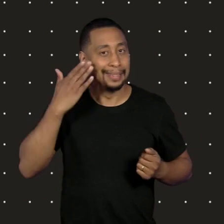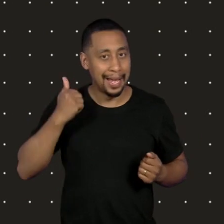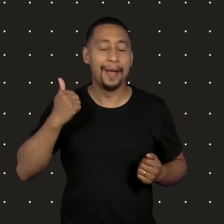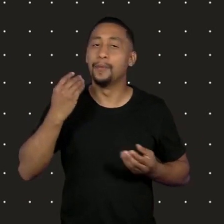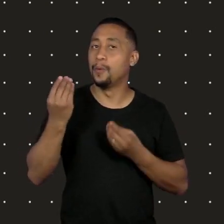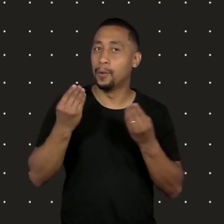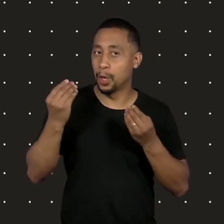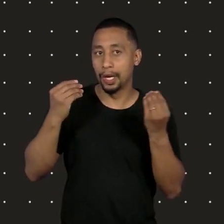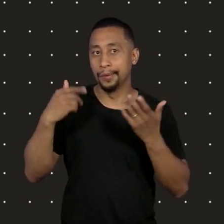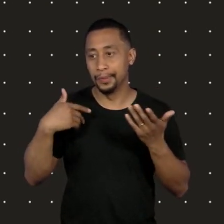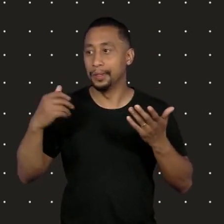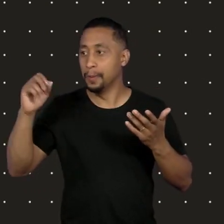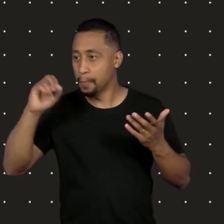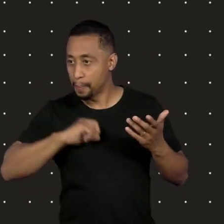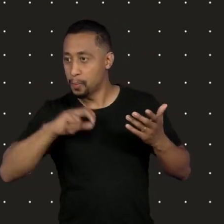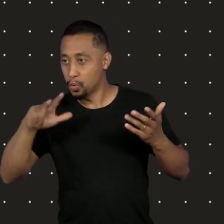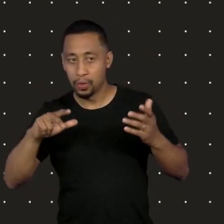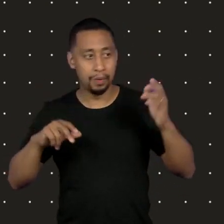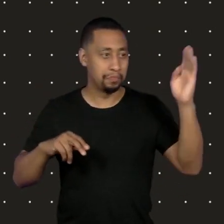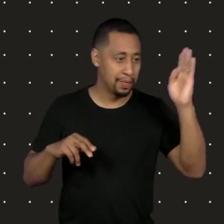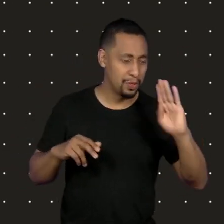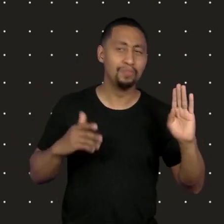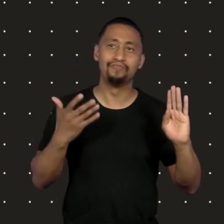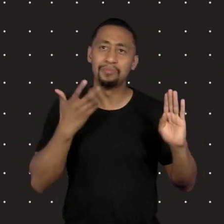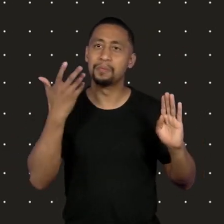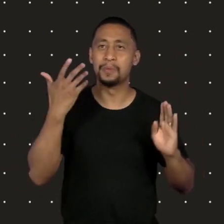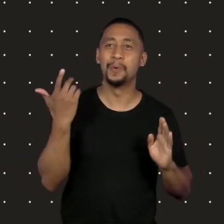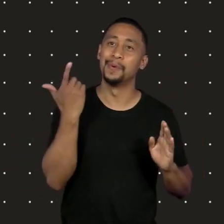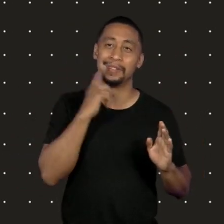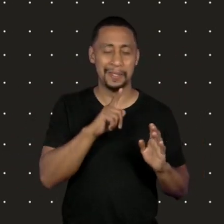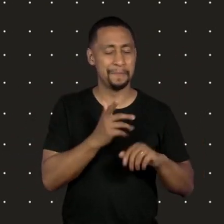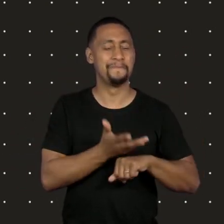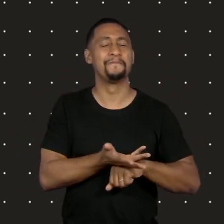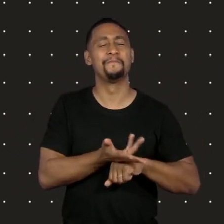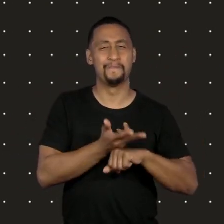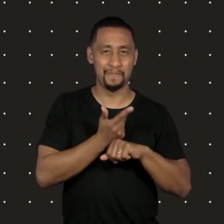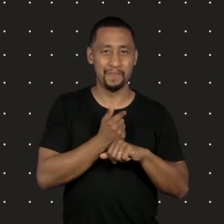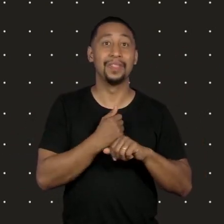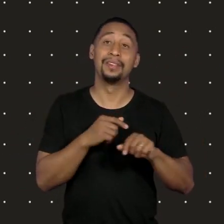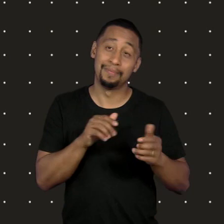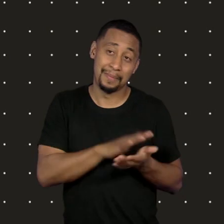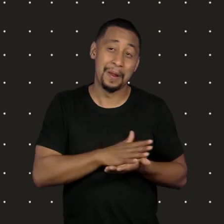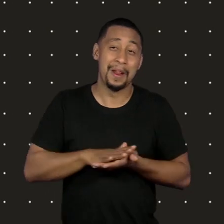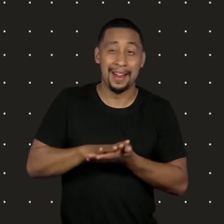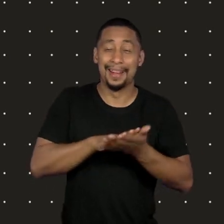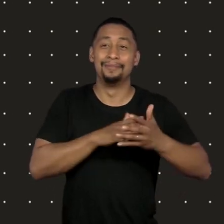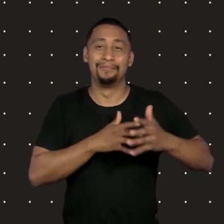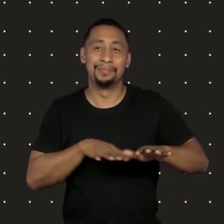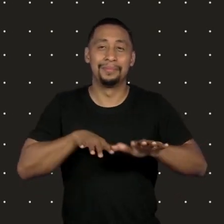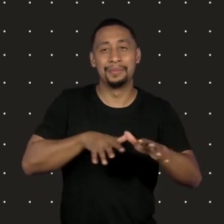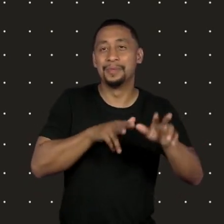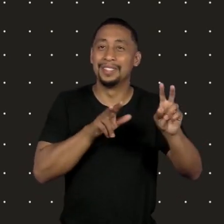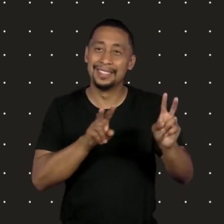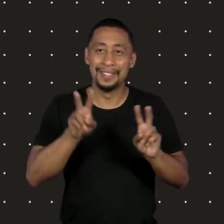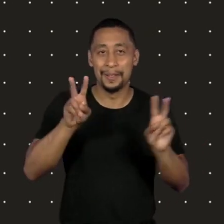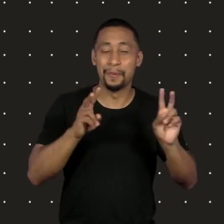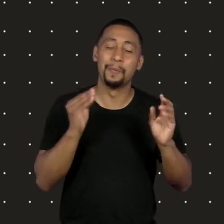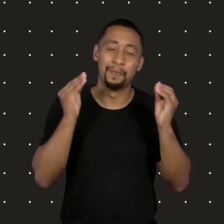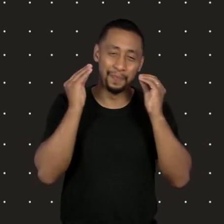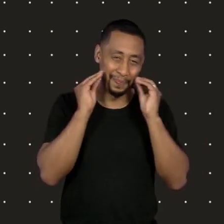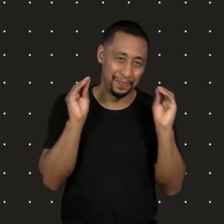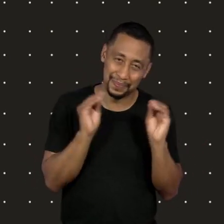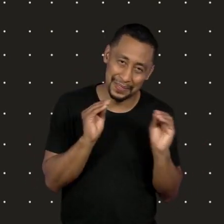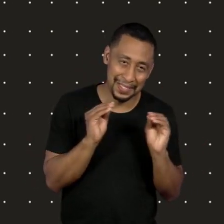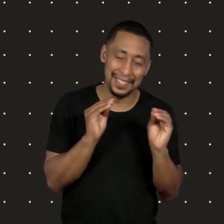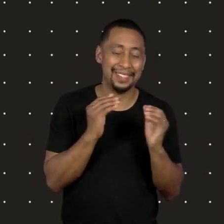ritmos portugueses, também canta com maestria a nossa música brasileira, inclusive o samba enredo. Eugênia, um grande beijo para você,